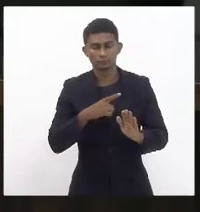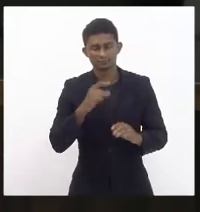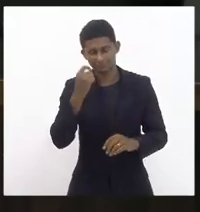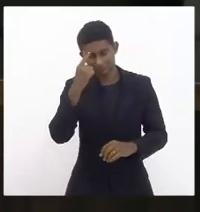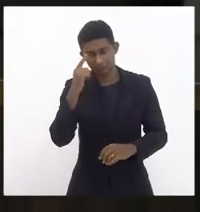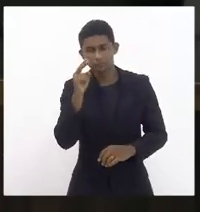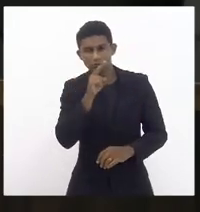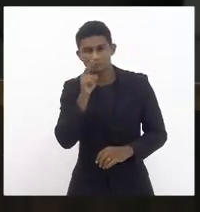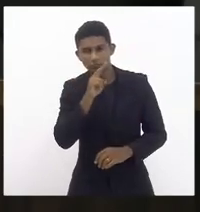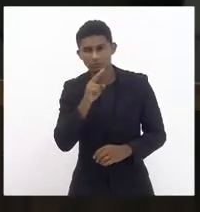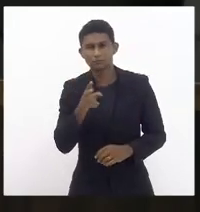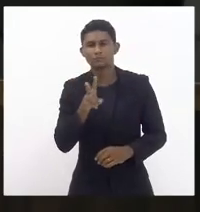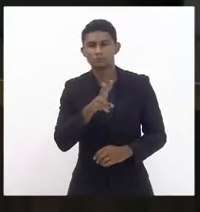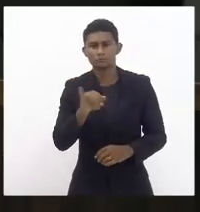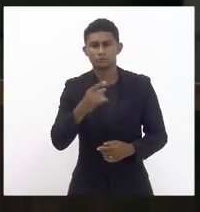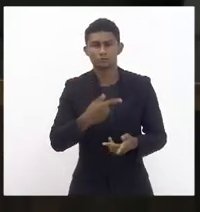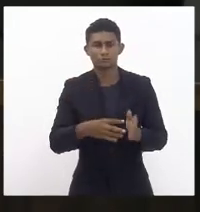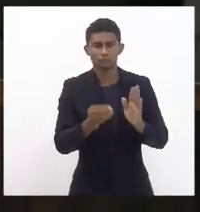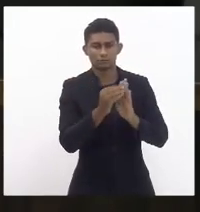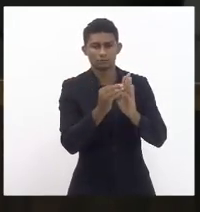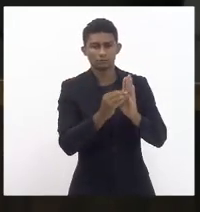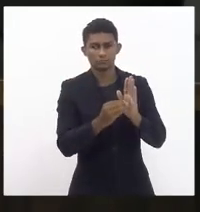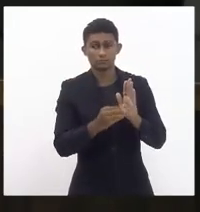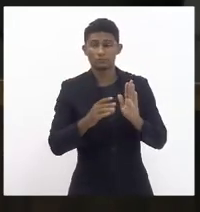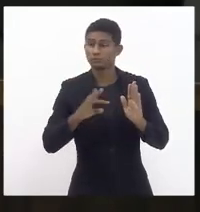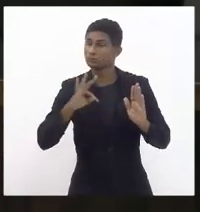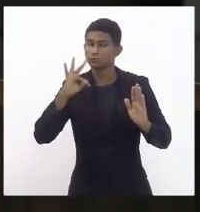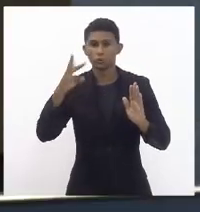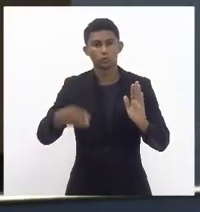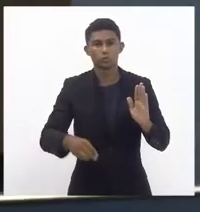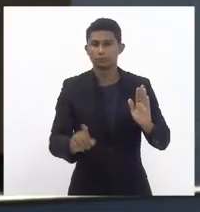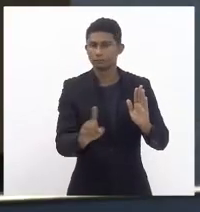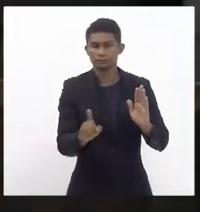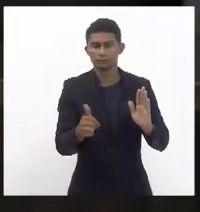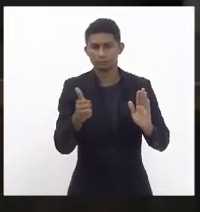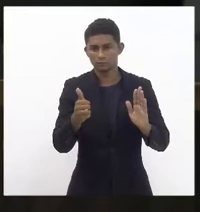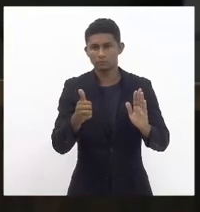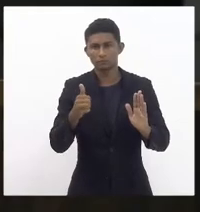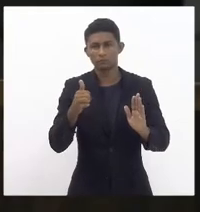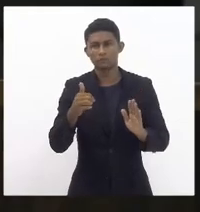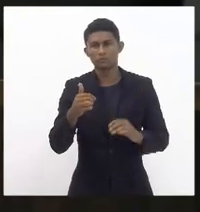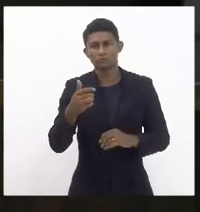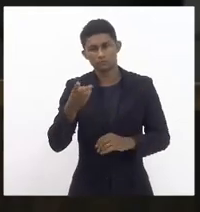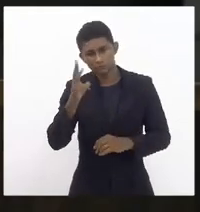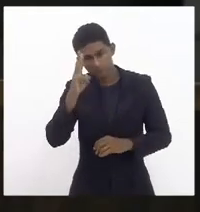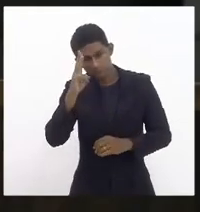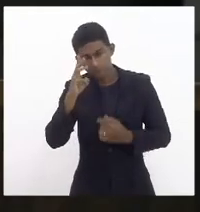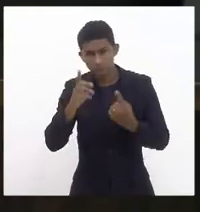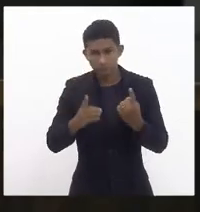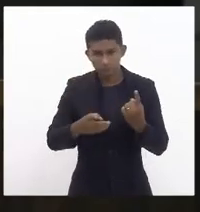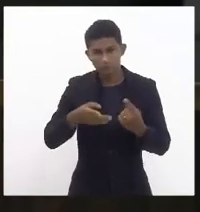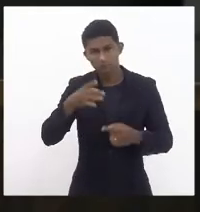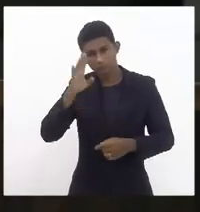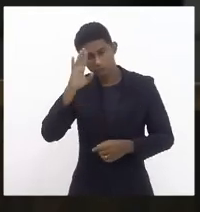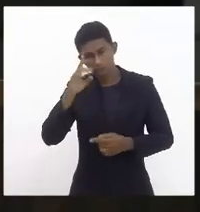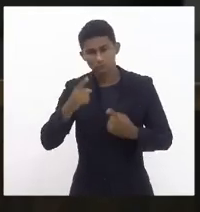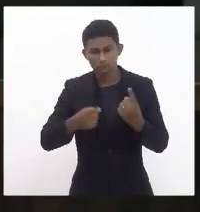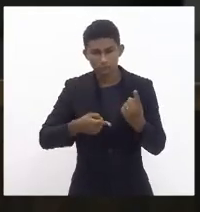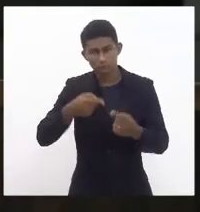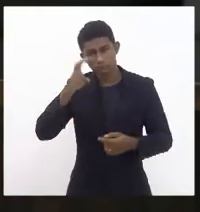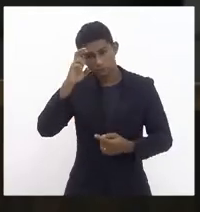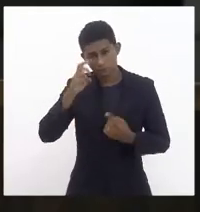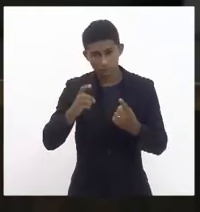você nem você ganhar a pauta mas não de todas Tá bom também por dia OK assessoria a